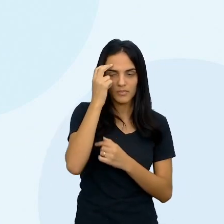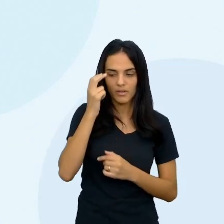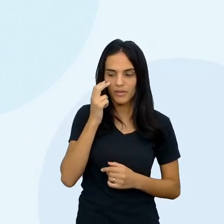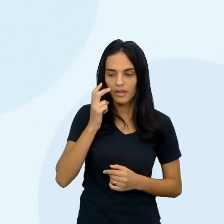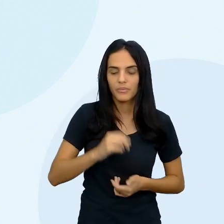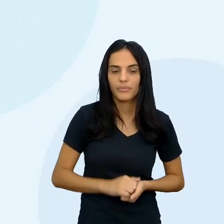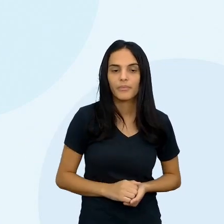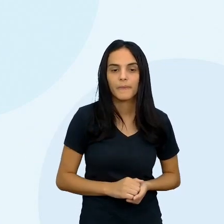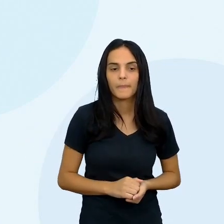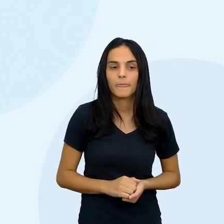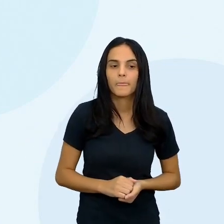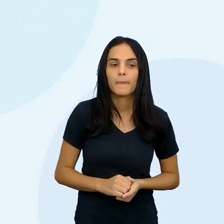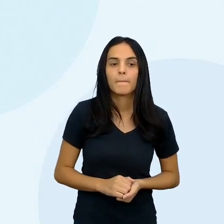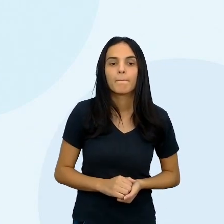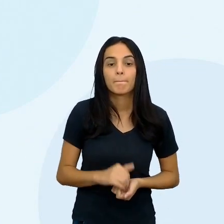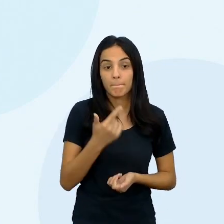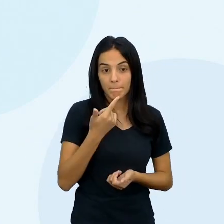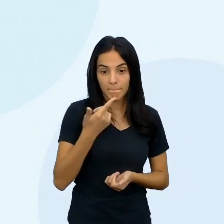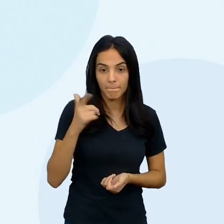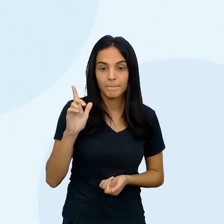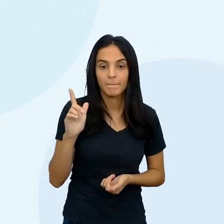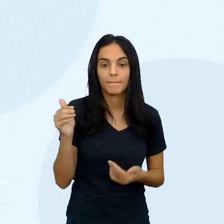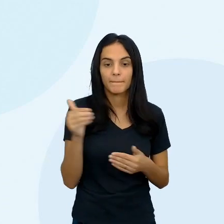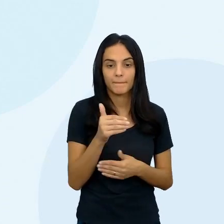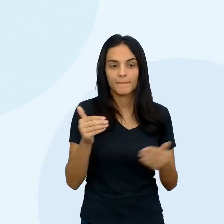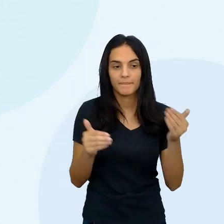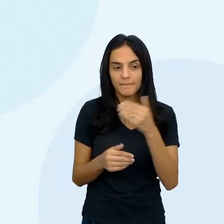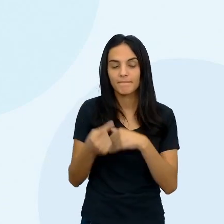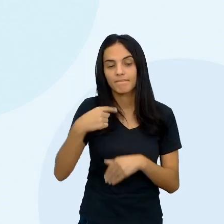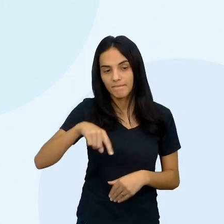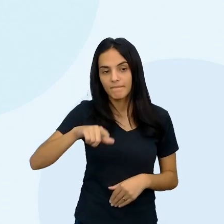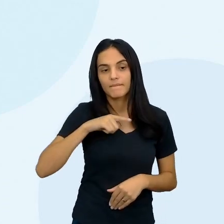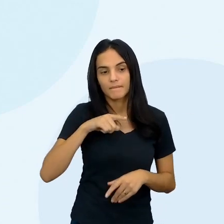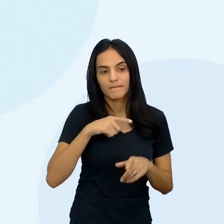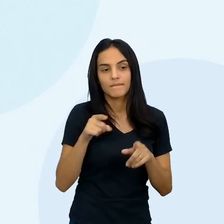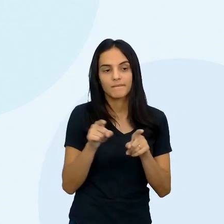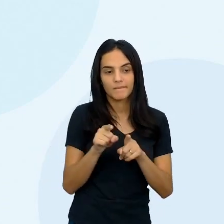sociocultural. No próximo slide, nós temos também aí,